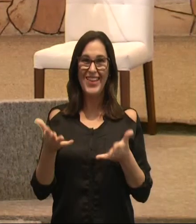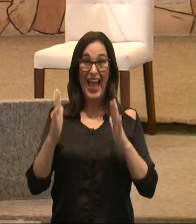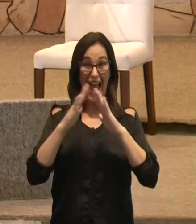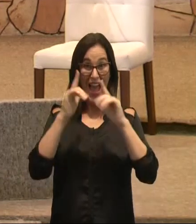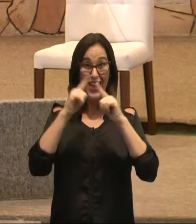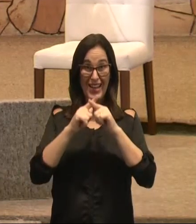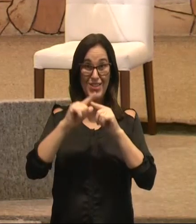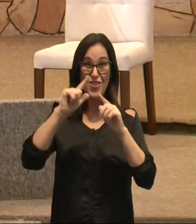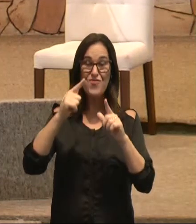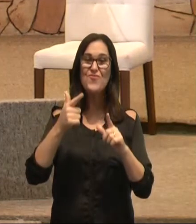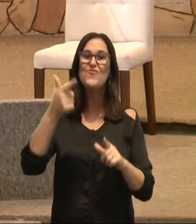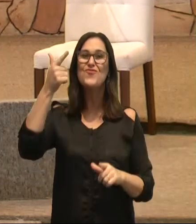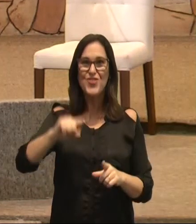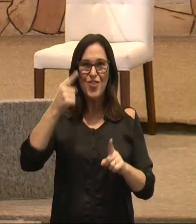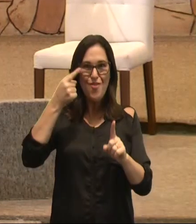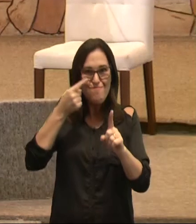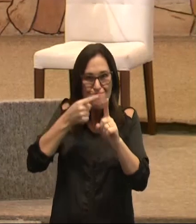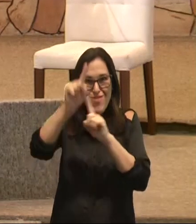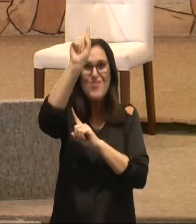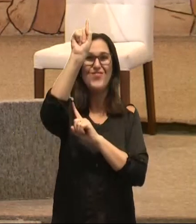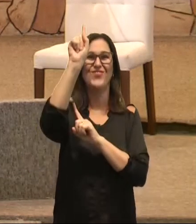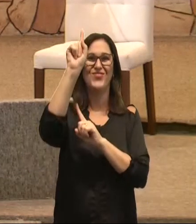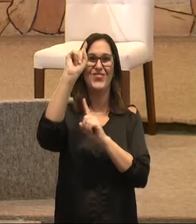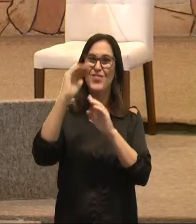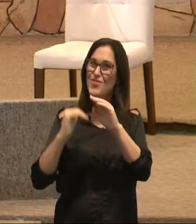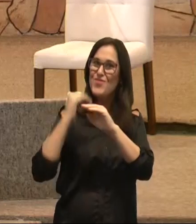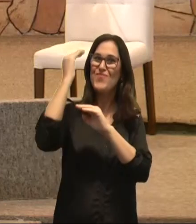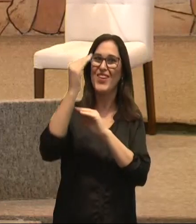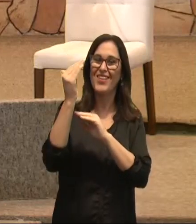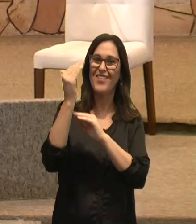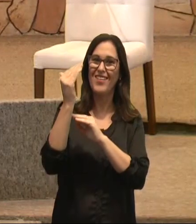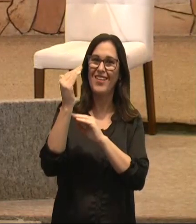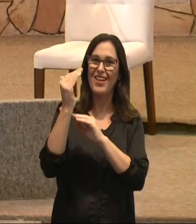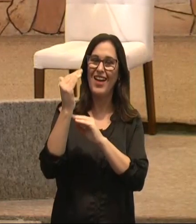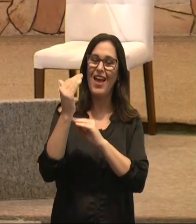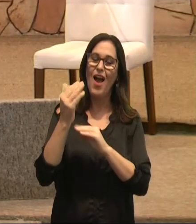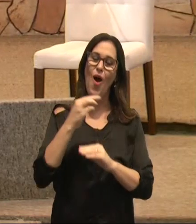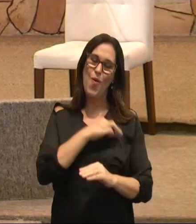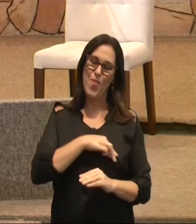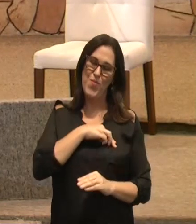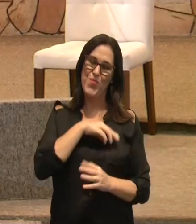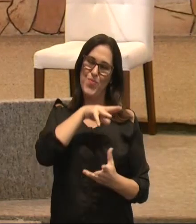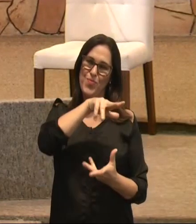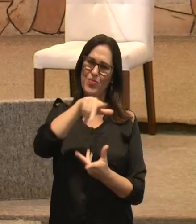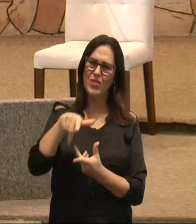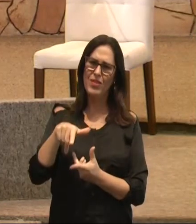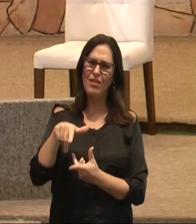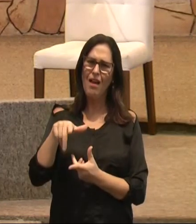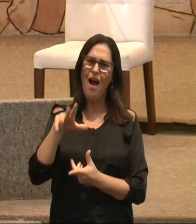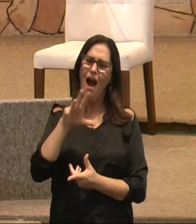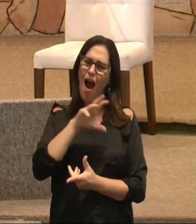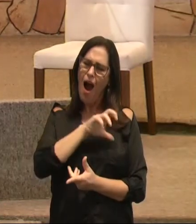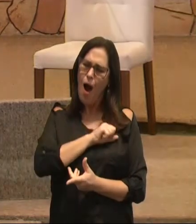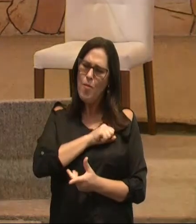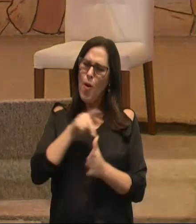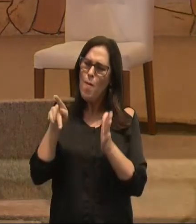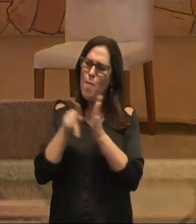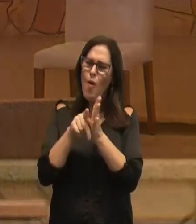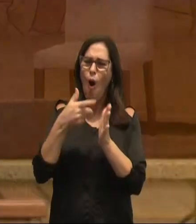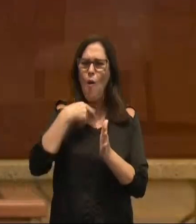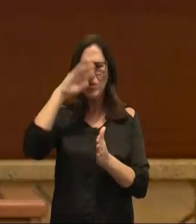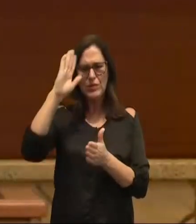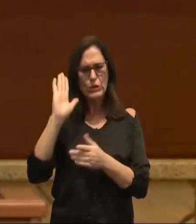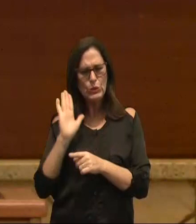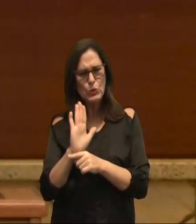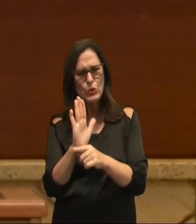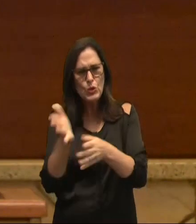vez superou a sua oferta para missões mundiais. Quanto amor! Sim, amados irmãos, é o amor do Senhor que nos move a contribuir